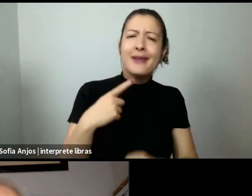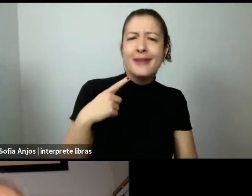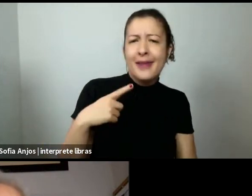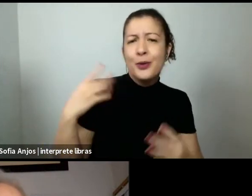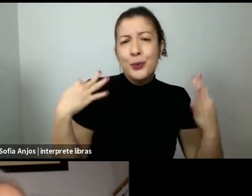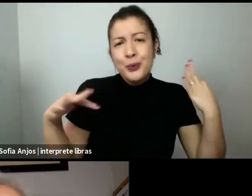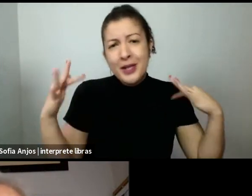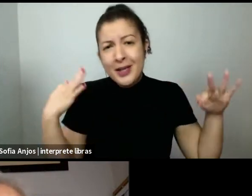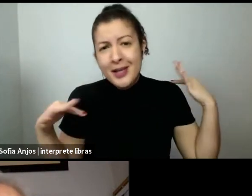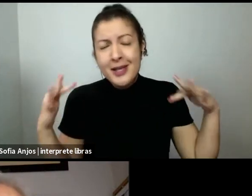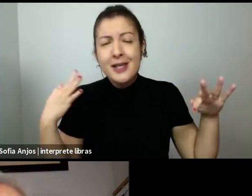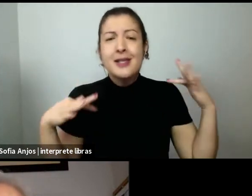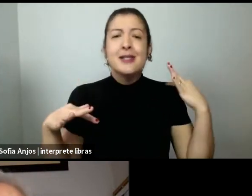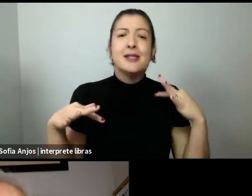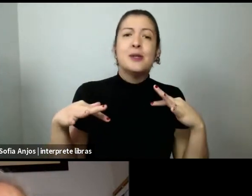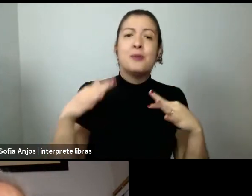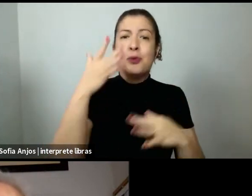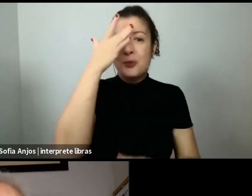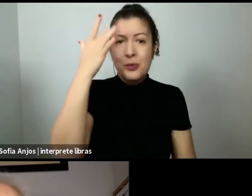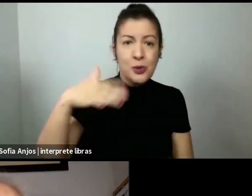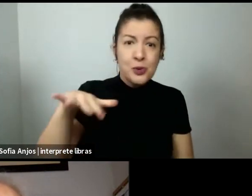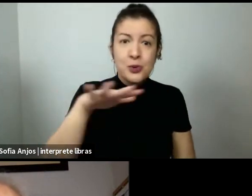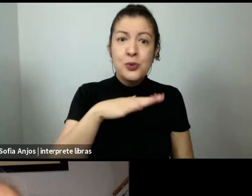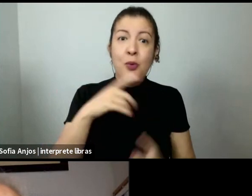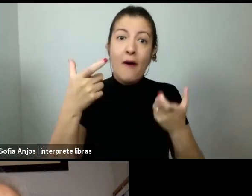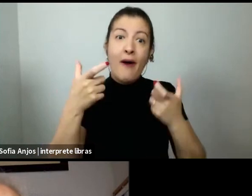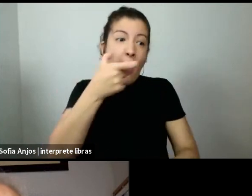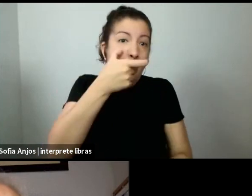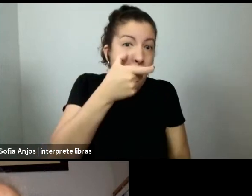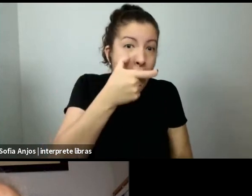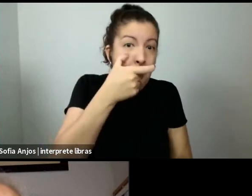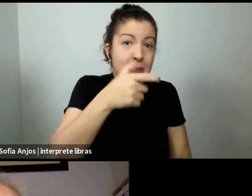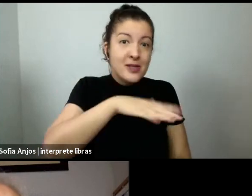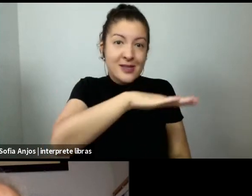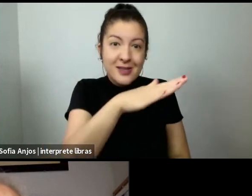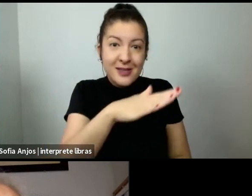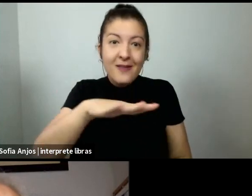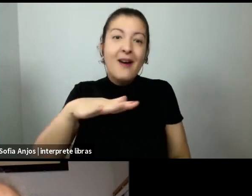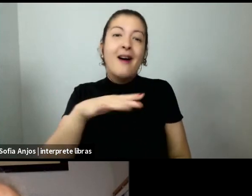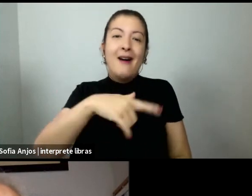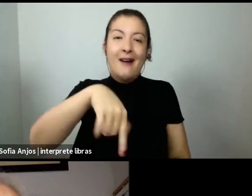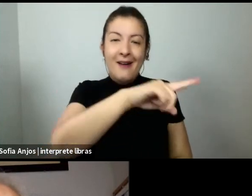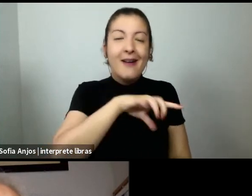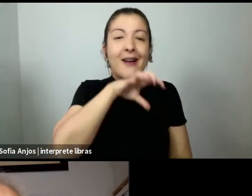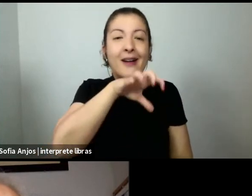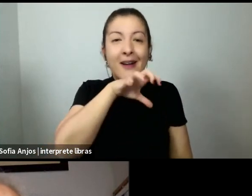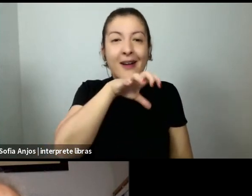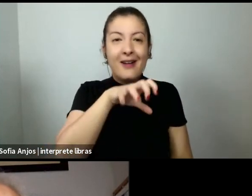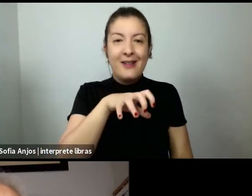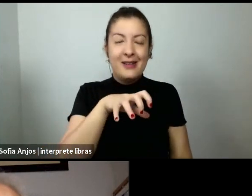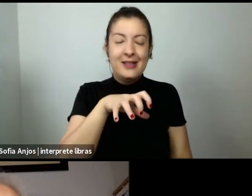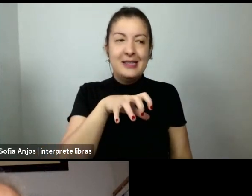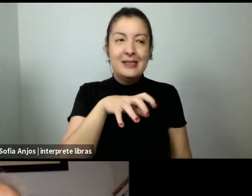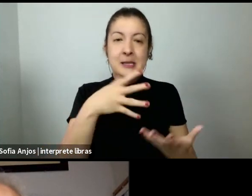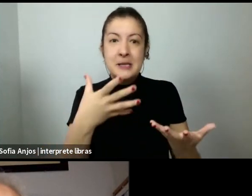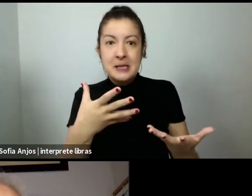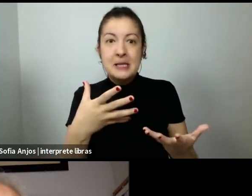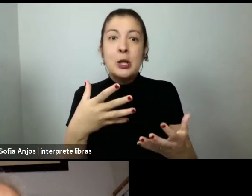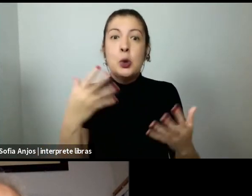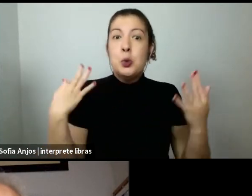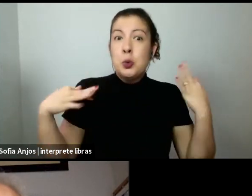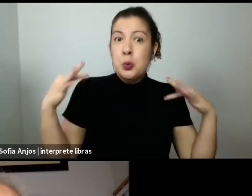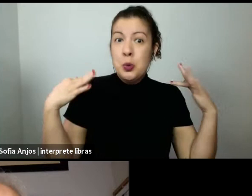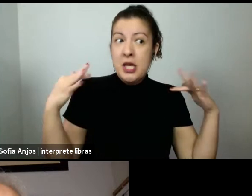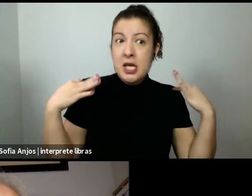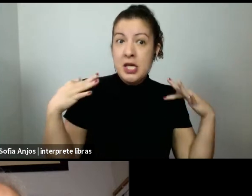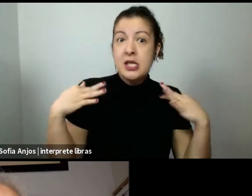da possibilidade de observação dessa fauna, né, de mamíferos marinhos, de cetáceos, ela pode ser uma ótima justificativa para a criação das